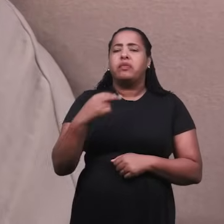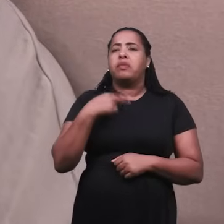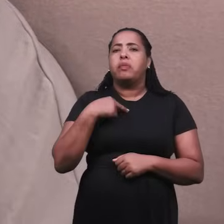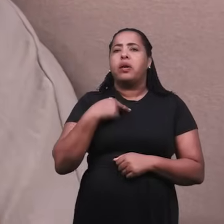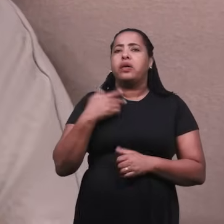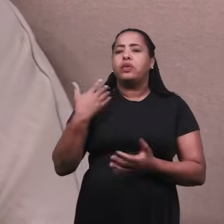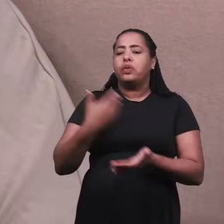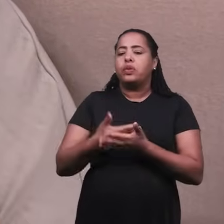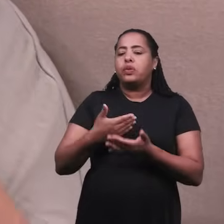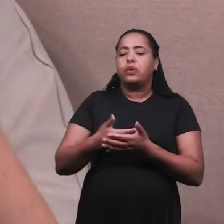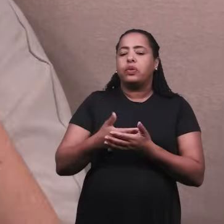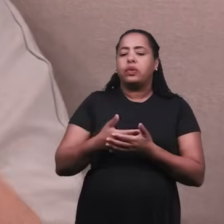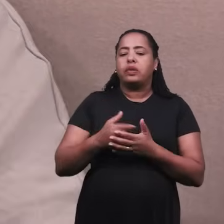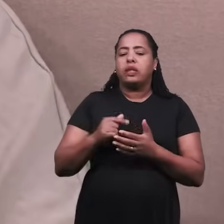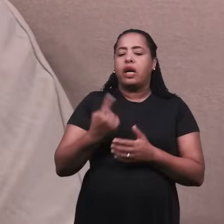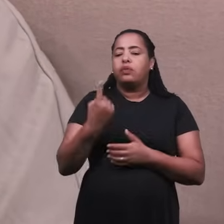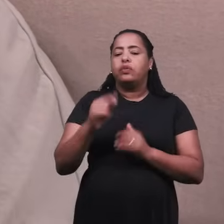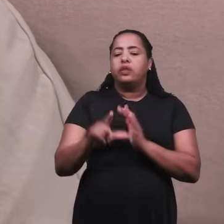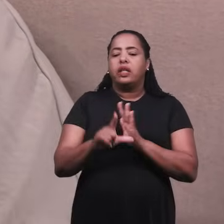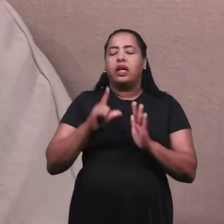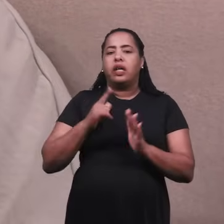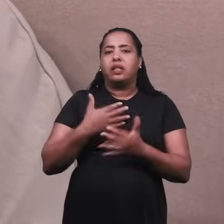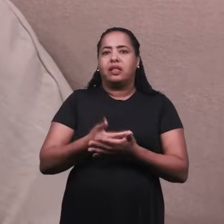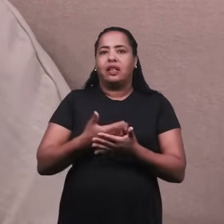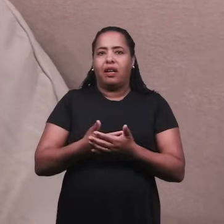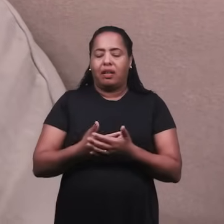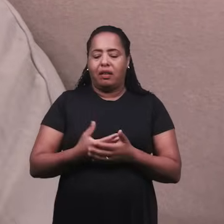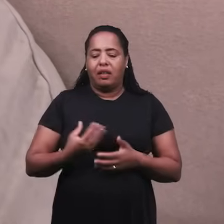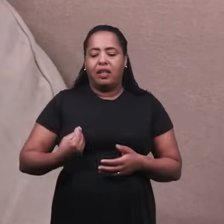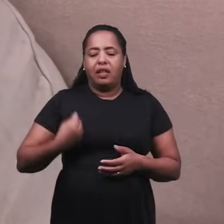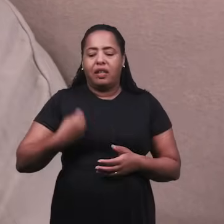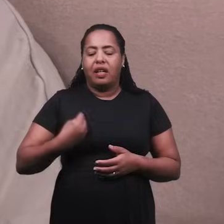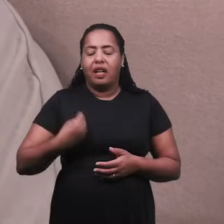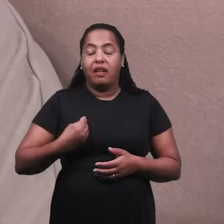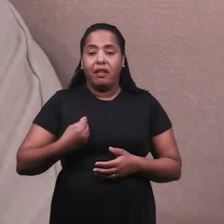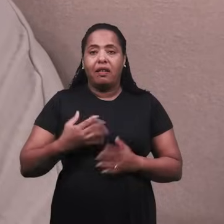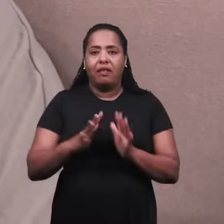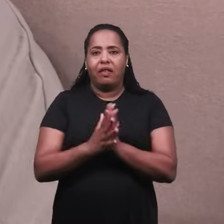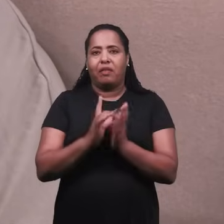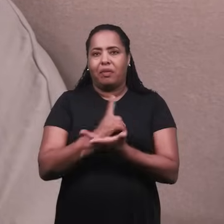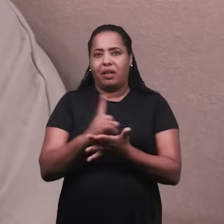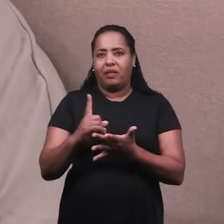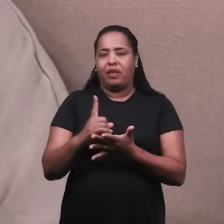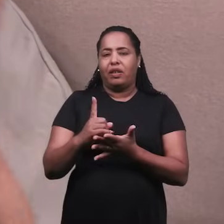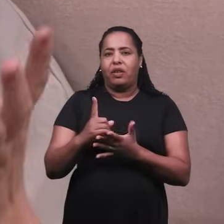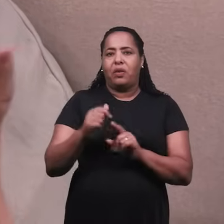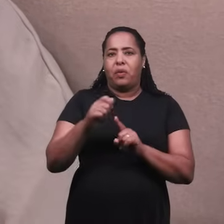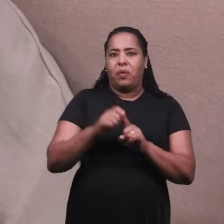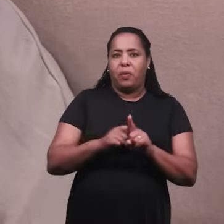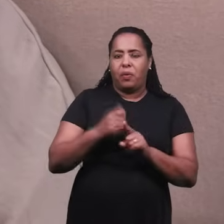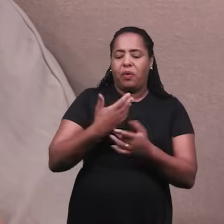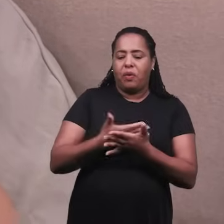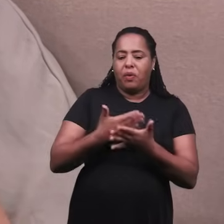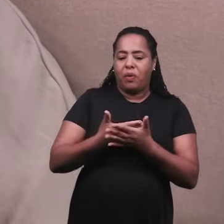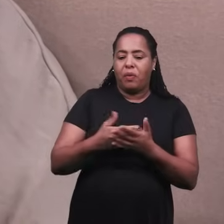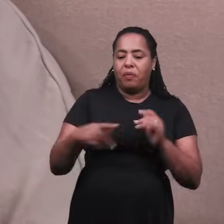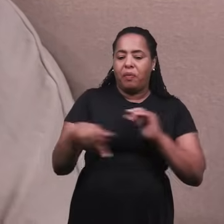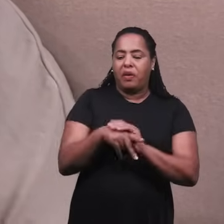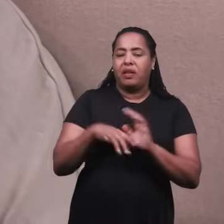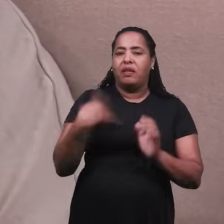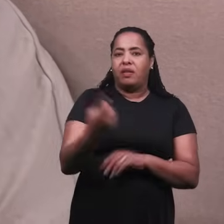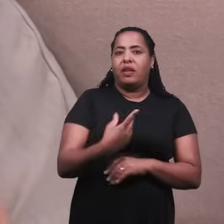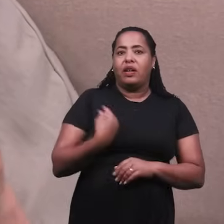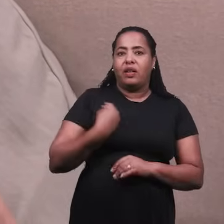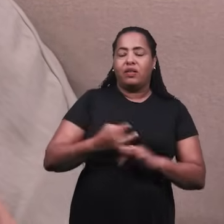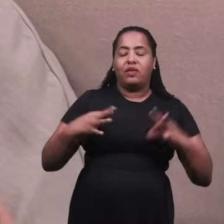não pode estudar na véspera da aula. A professora tem que viver aquela palavra. O estudo do mês tem que fazer parte da nossa